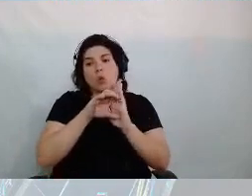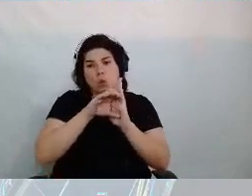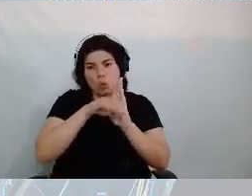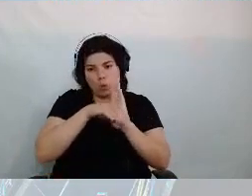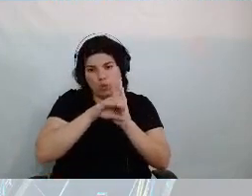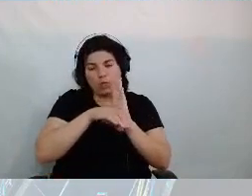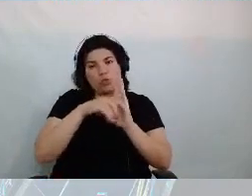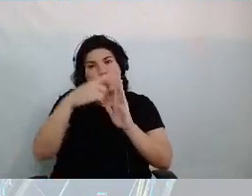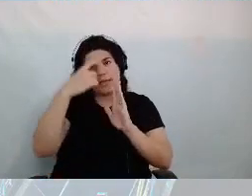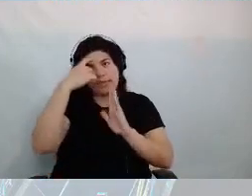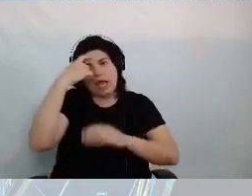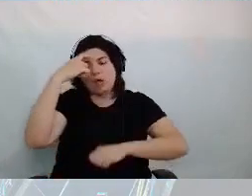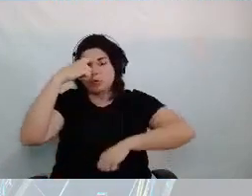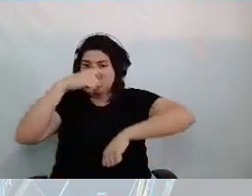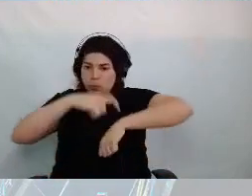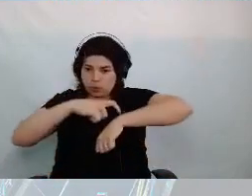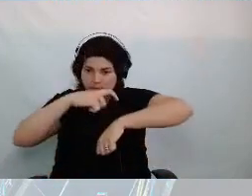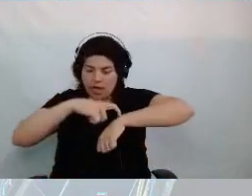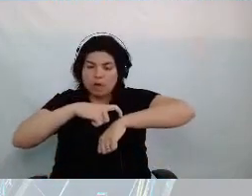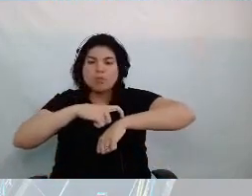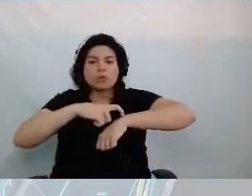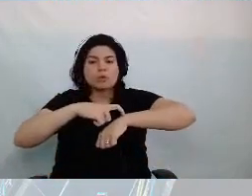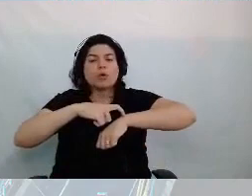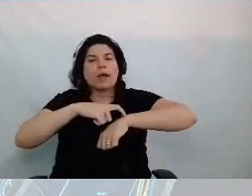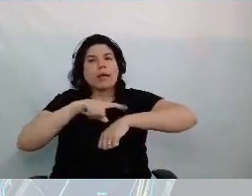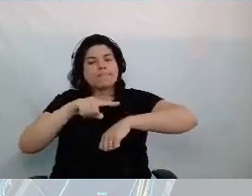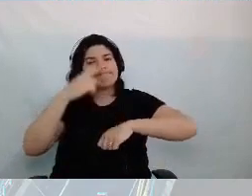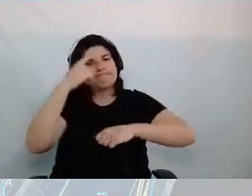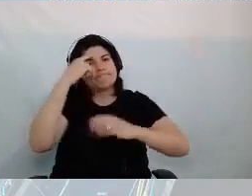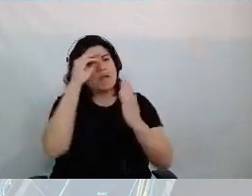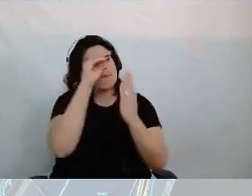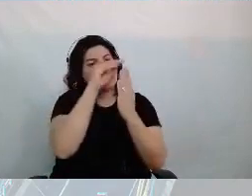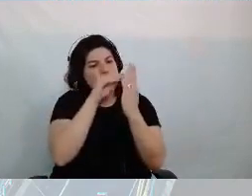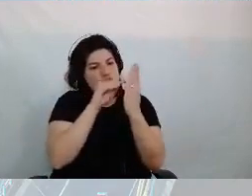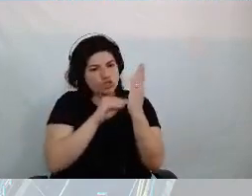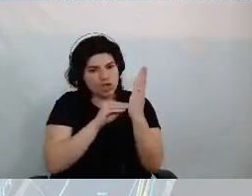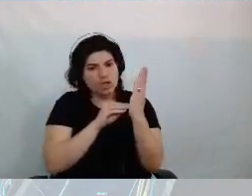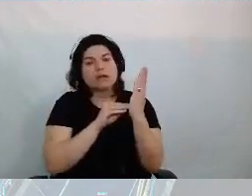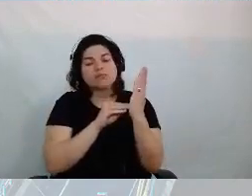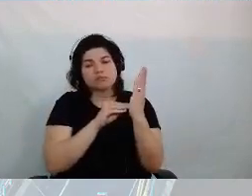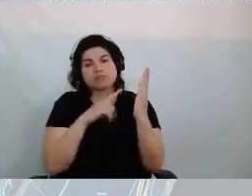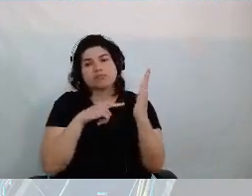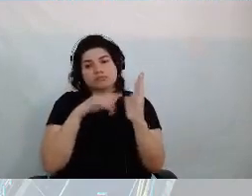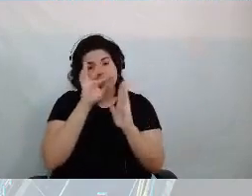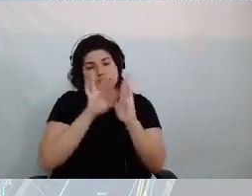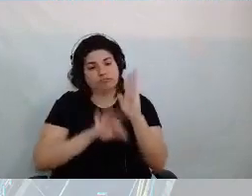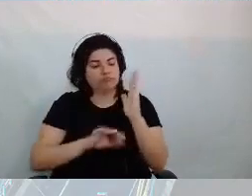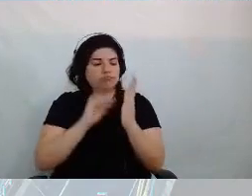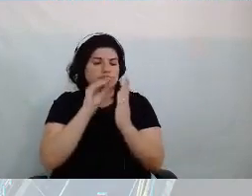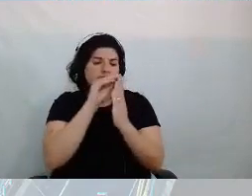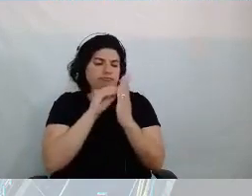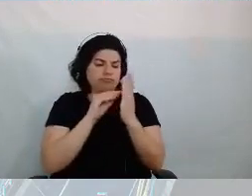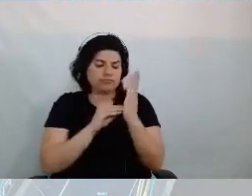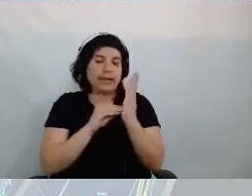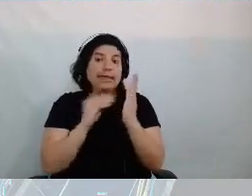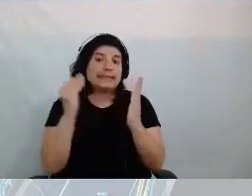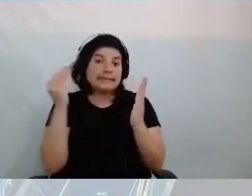em imputar o tempo que seria para preencher esses formulários e a gente, de fato, tentar simular